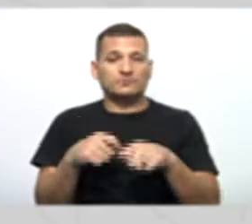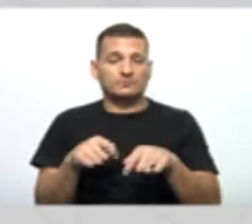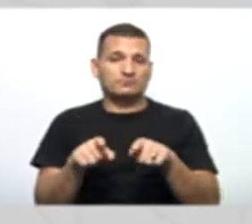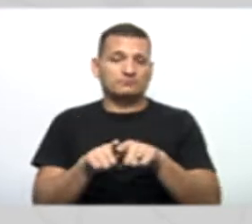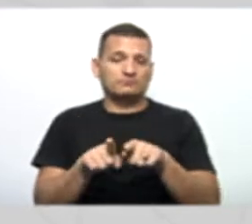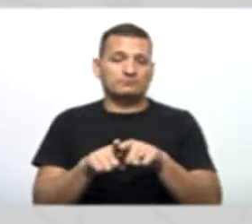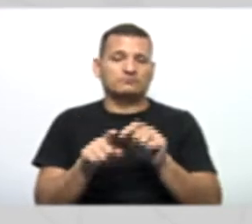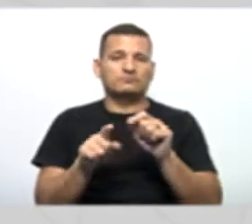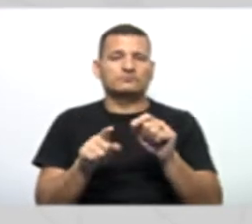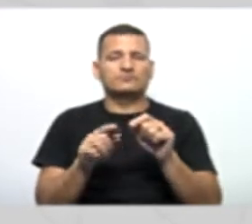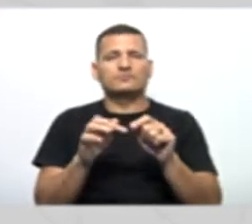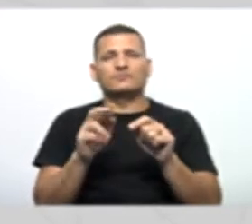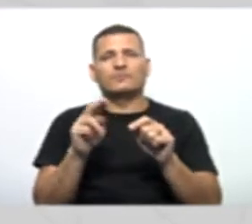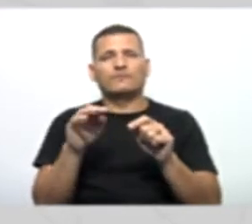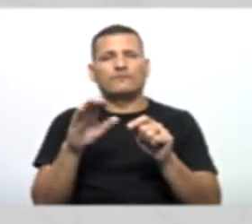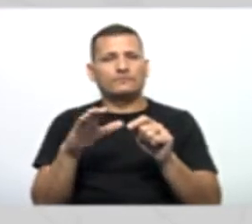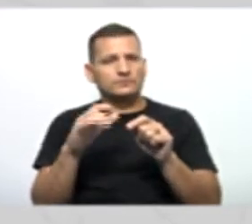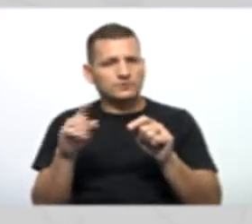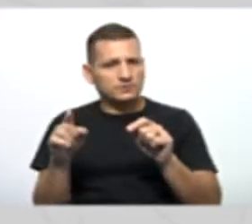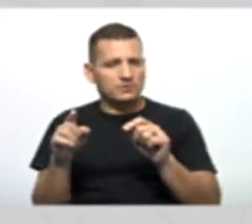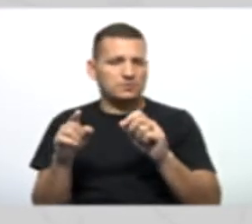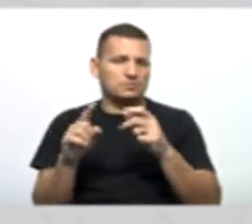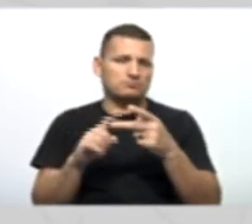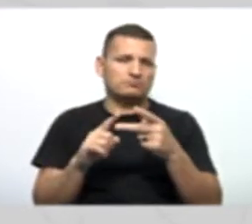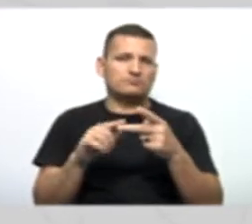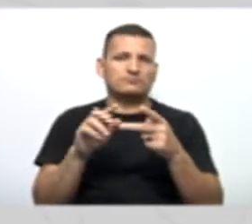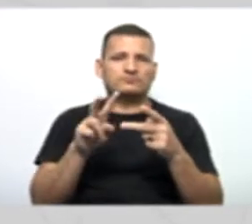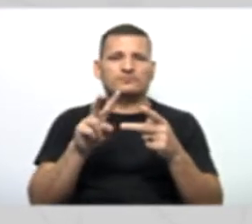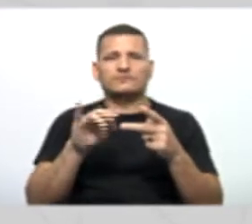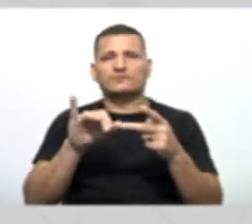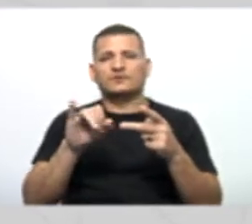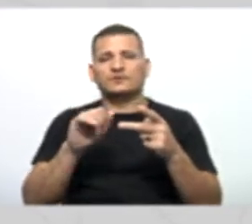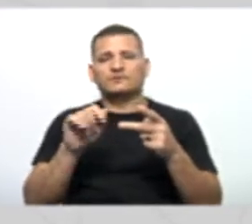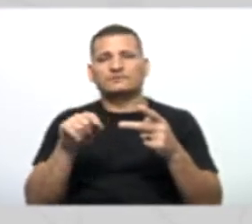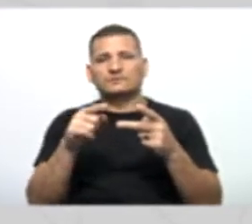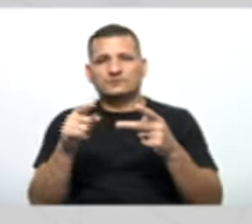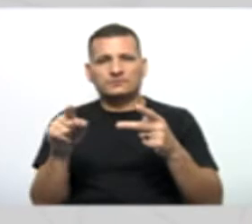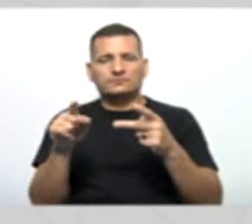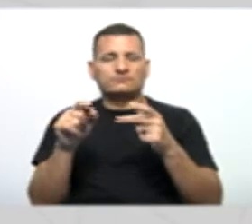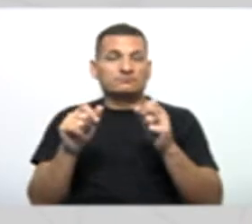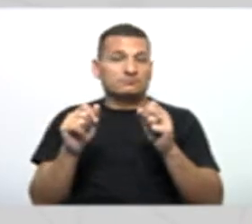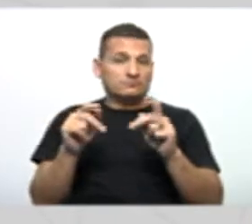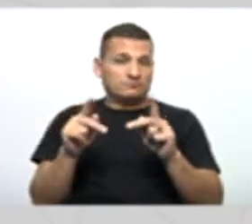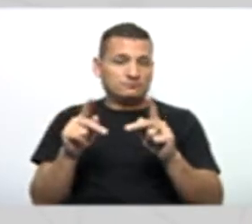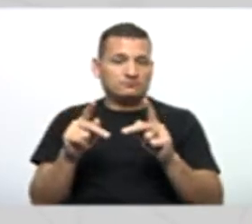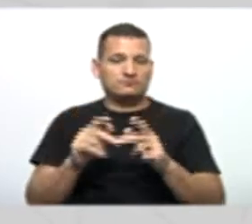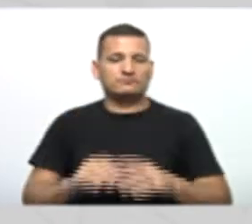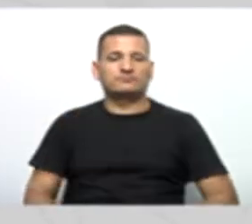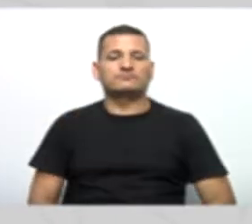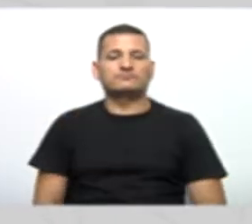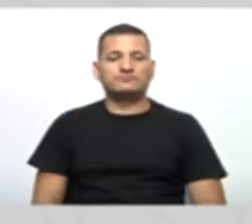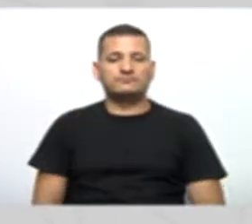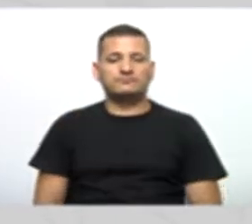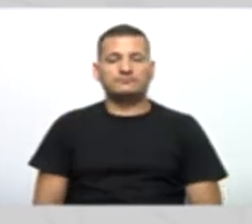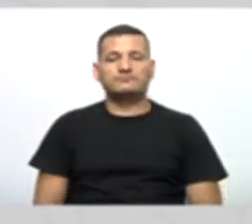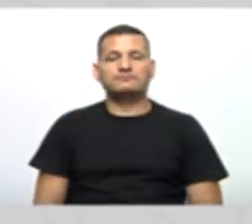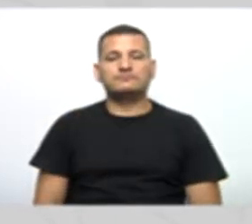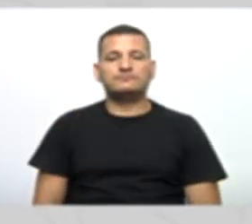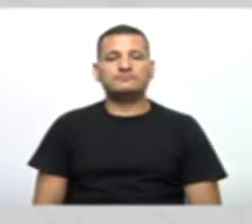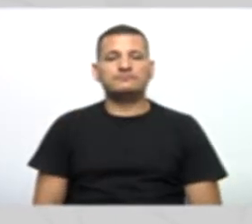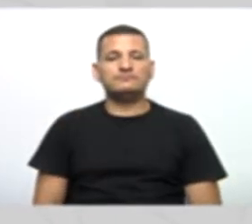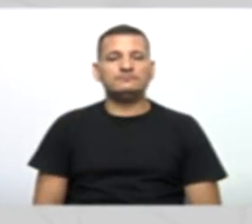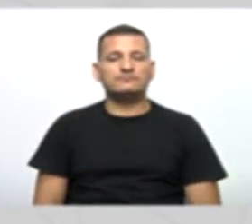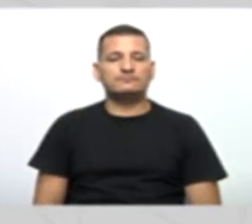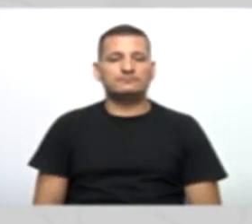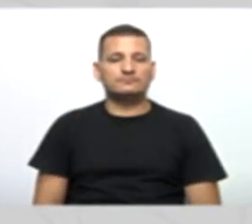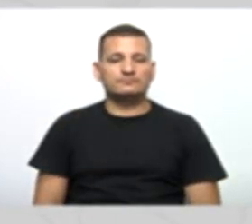e visões, mas hoje a gente vai trabalhar só com criação, alteração e exclusão. Ok? Função e visão nós veremos nas próximas aulas.